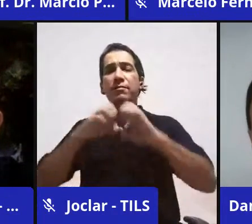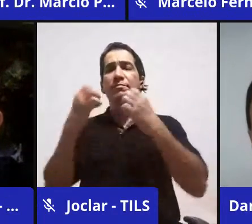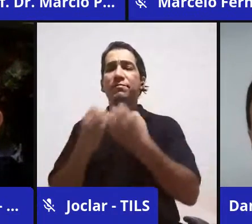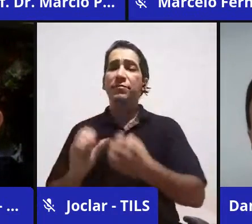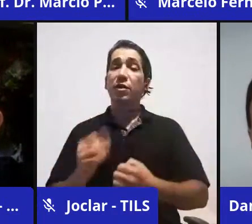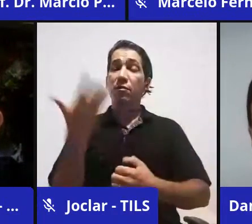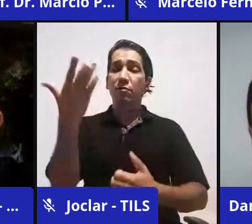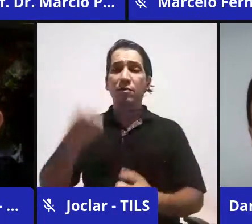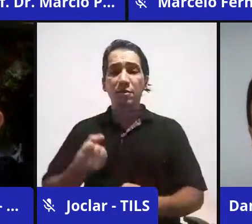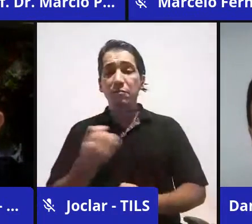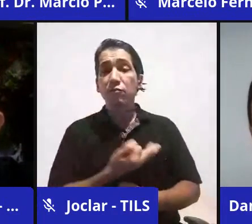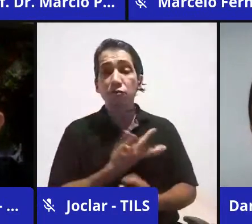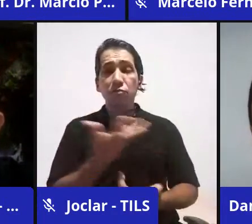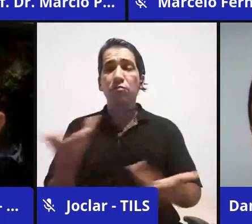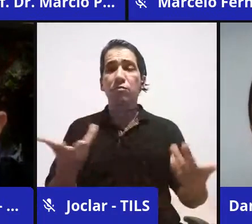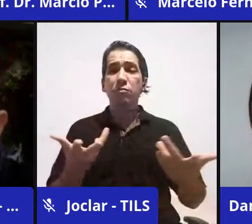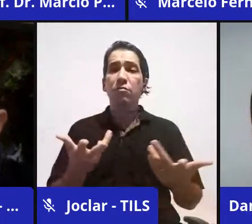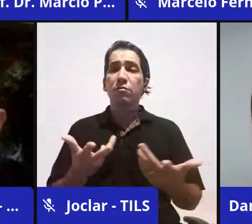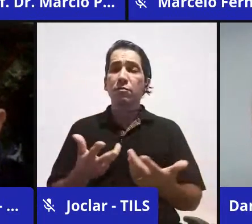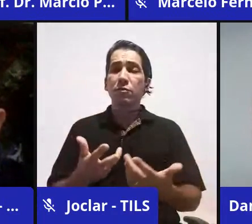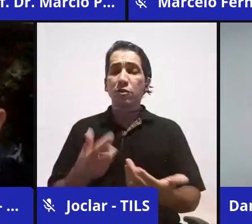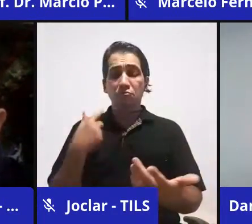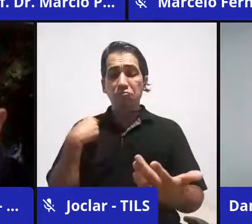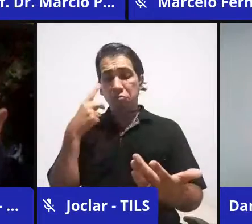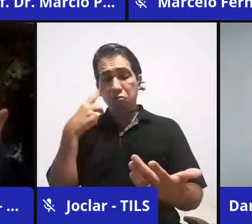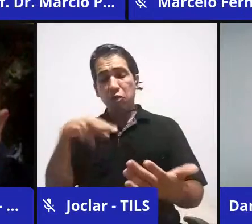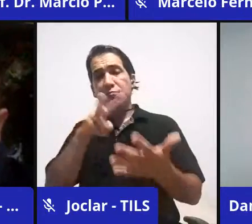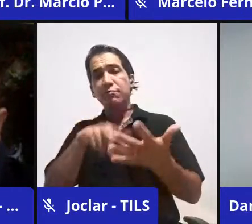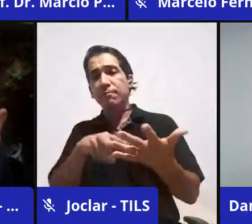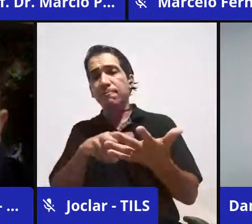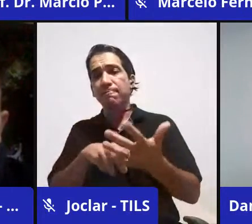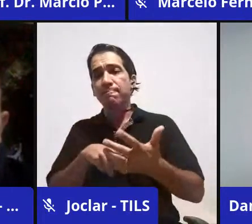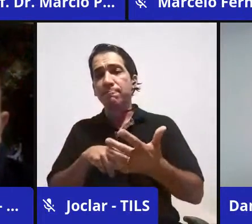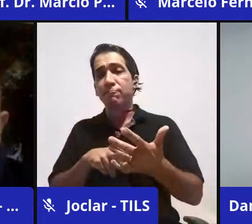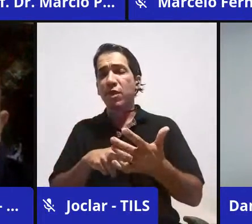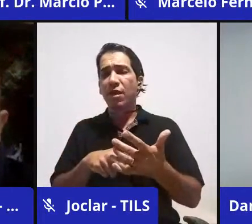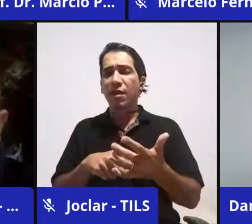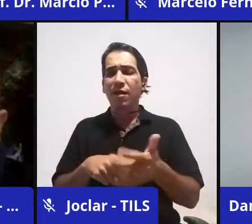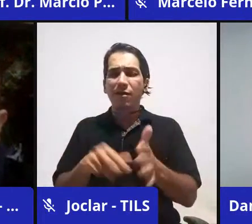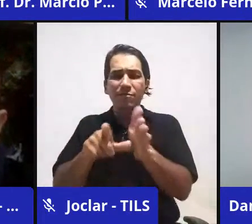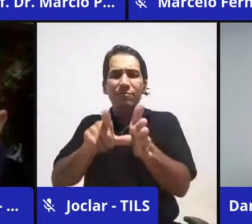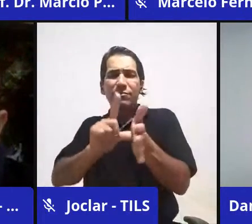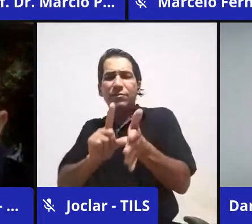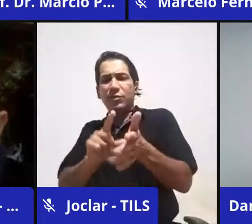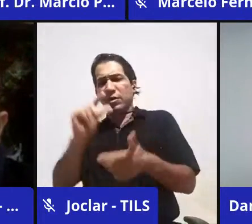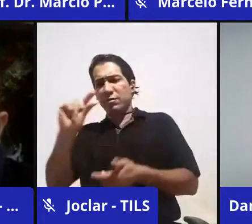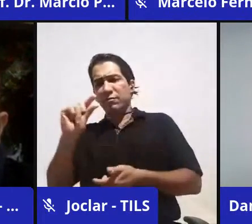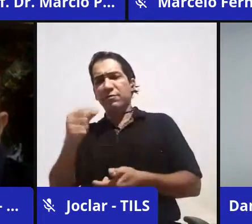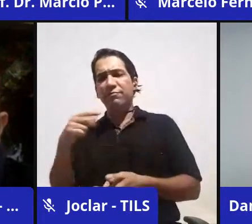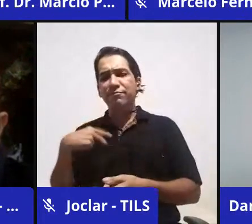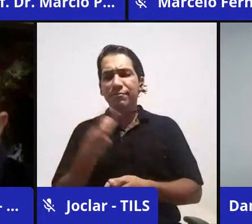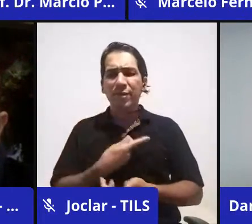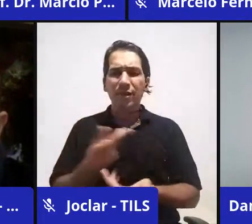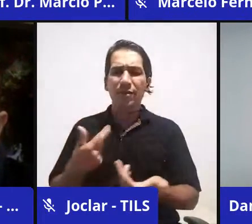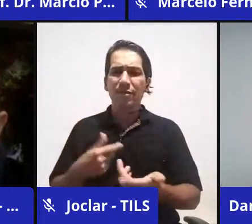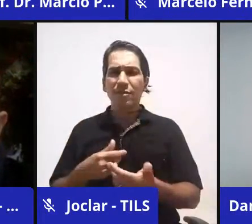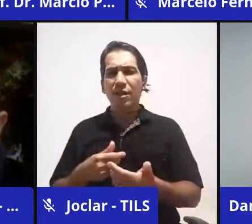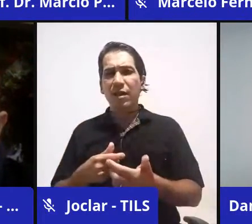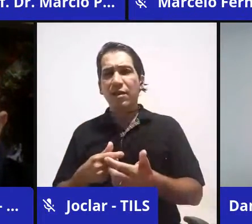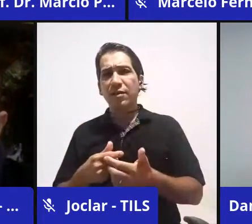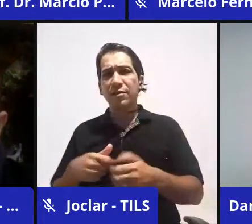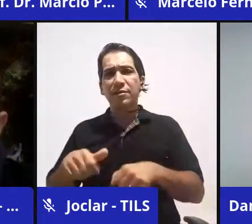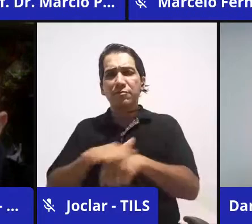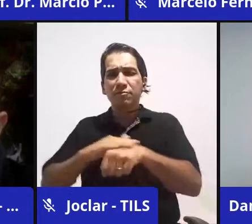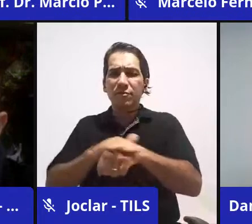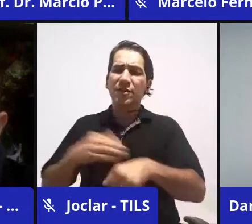temos. Há pouco conversávamos, antes da transmissão, e eu estava aqui comigo pensando em toda essa